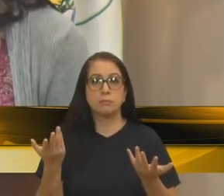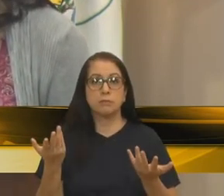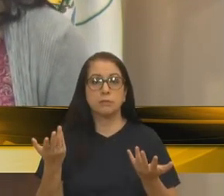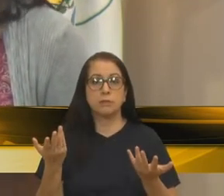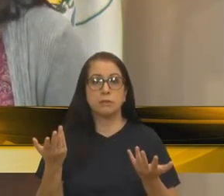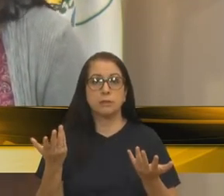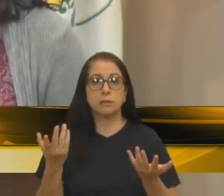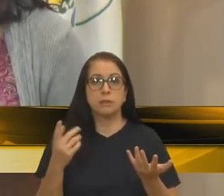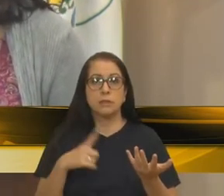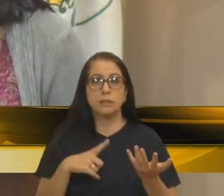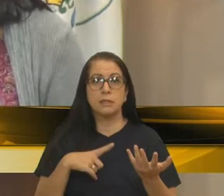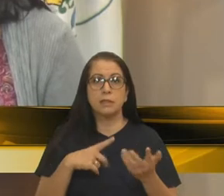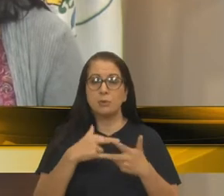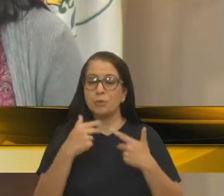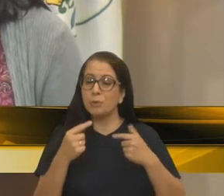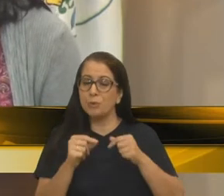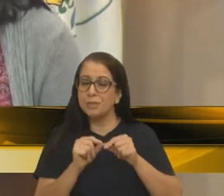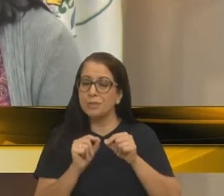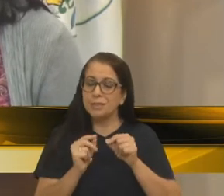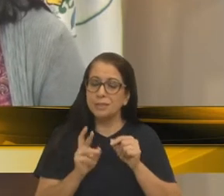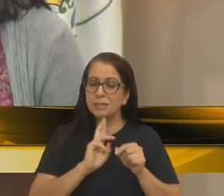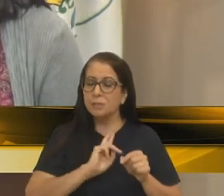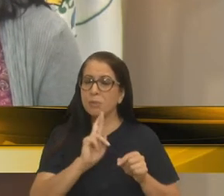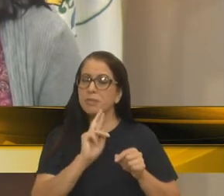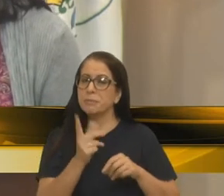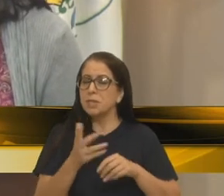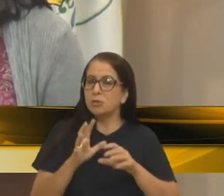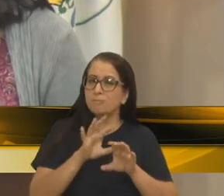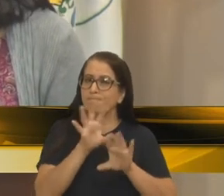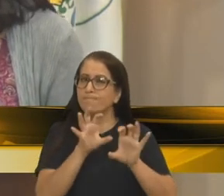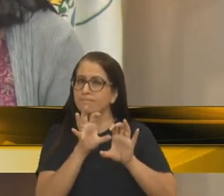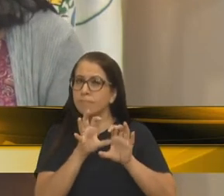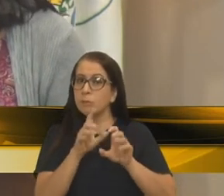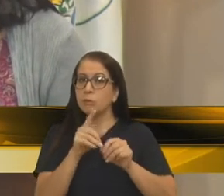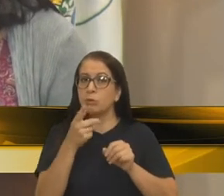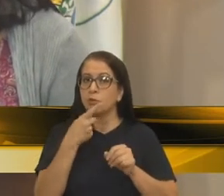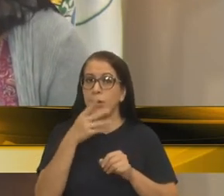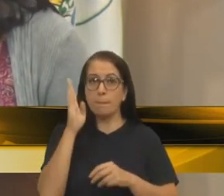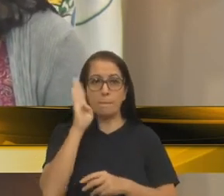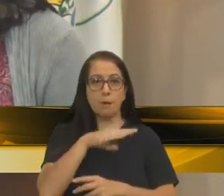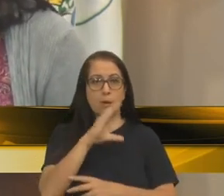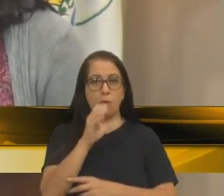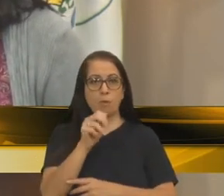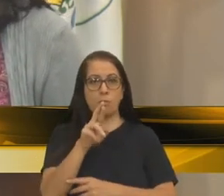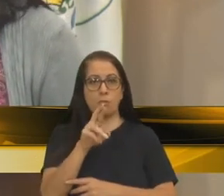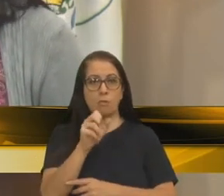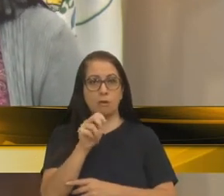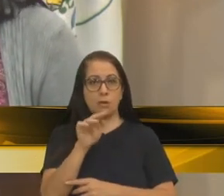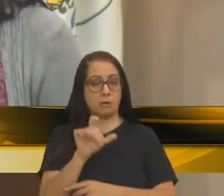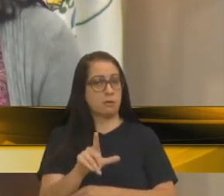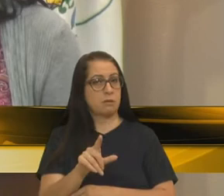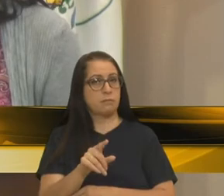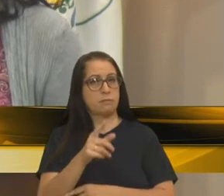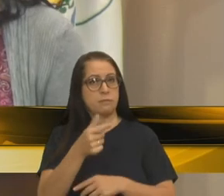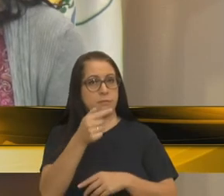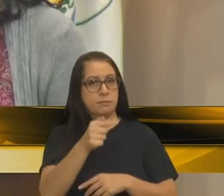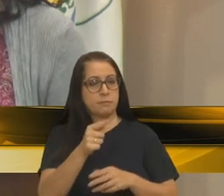tem uma subjetividade na resposta que eu diria que é de mau caráter mesmo. Né? Na